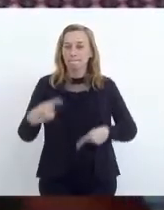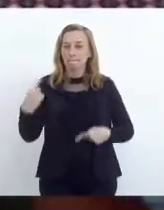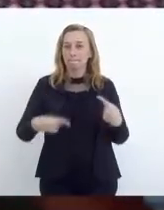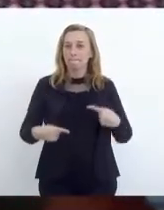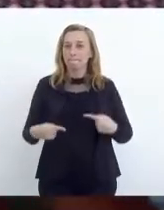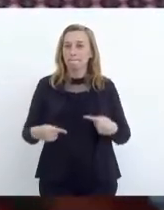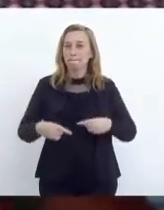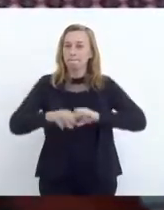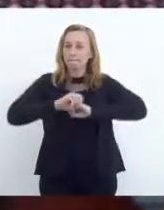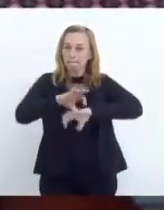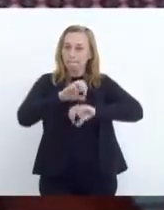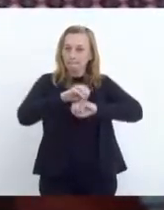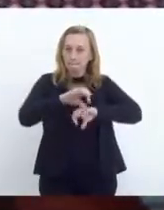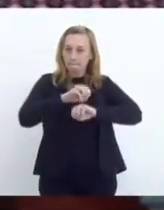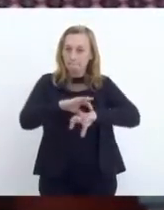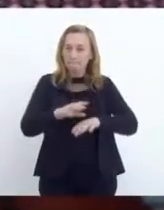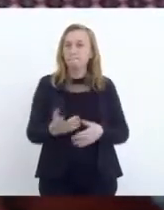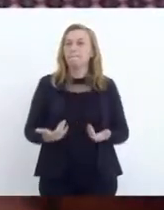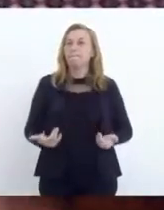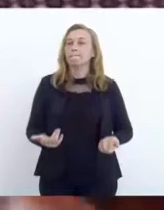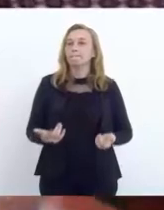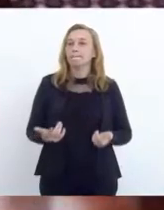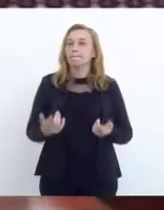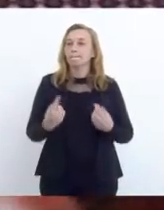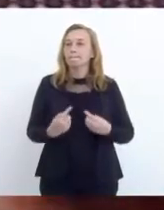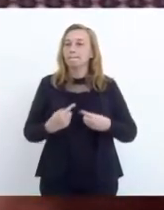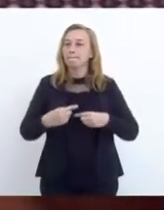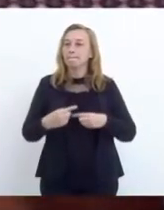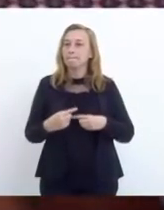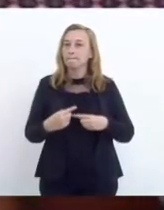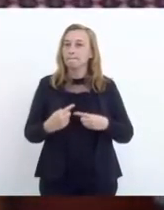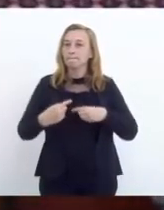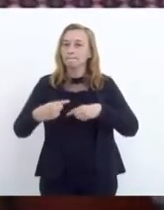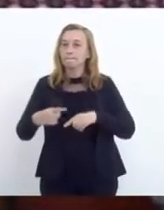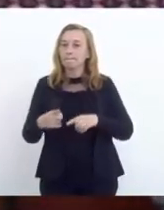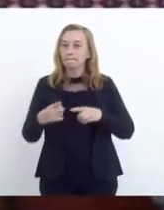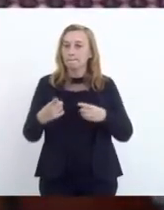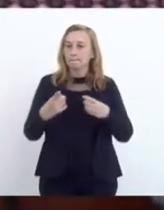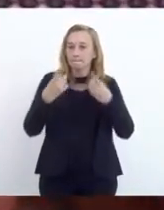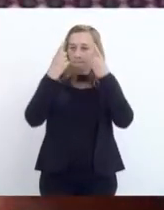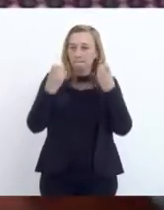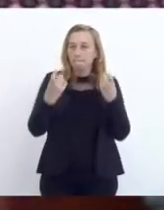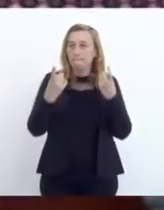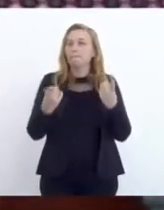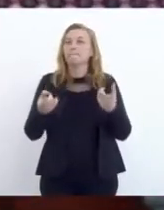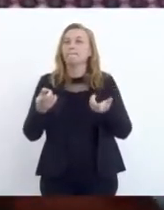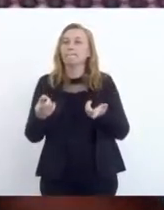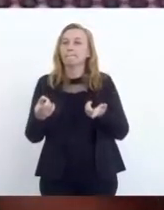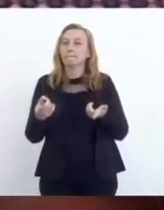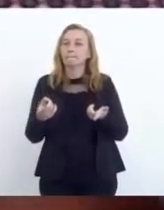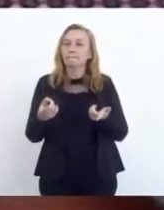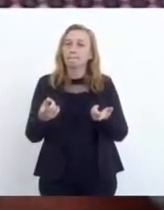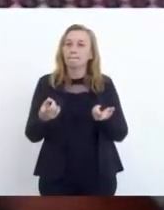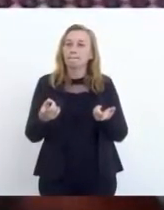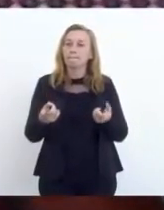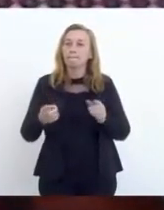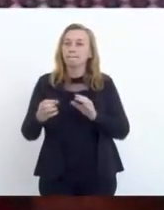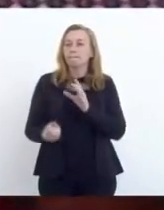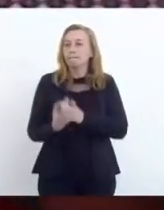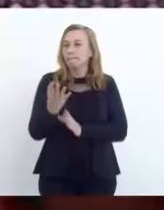fomentem, sobretudo, a tolerância e o enfrentamento à discriminação. Nessa medida, nós propusemos a seguinte